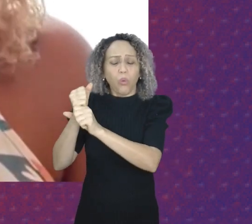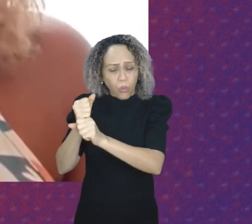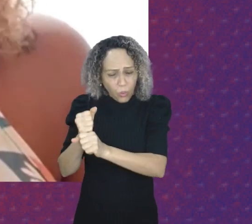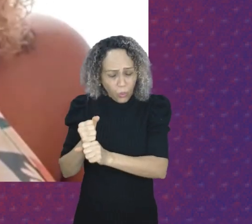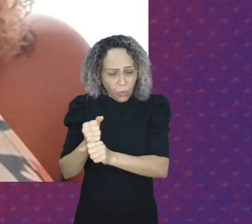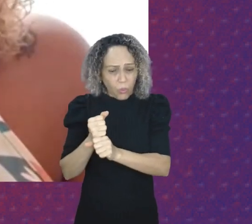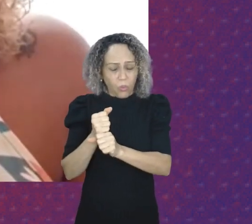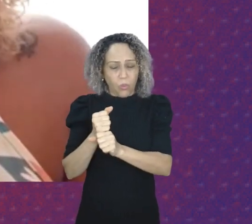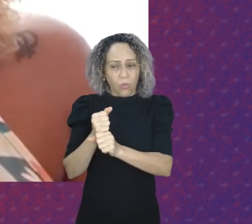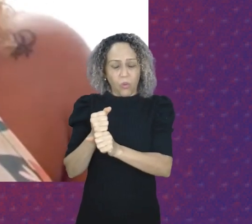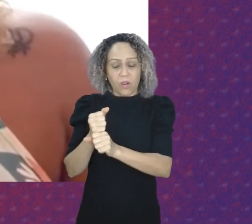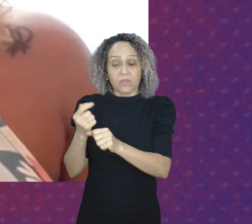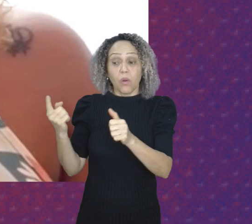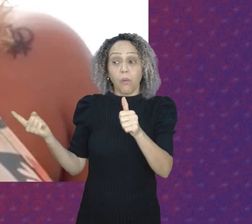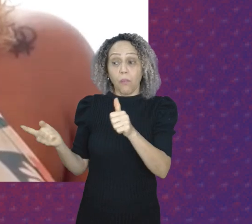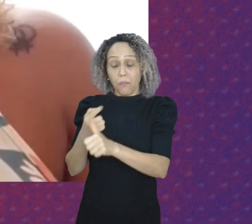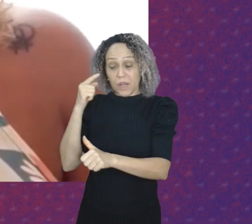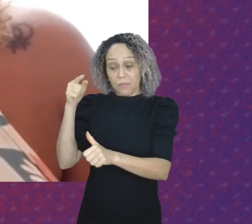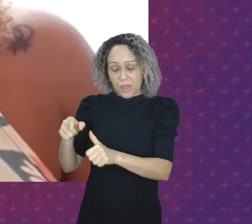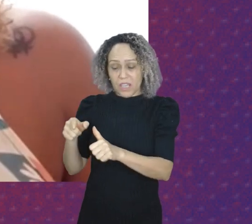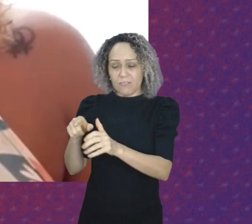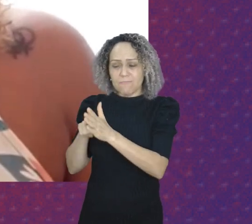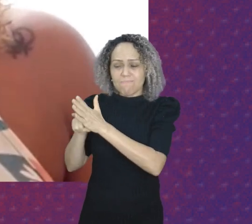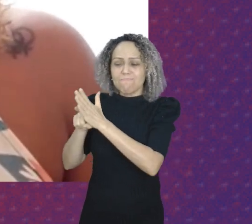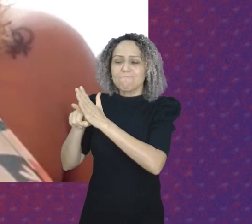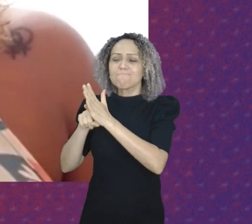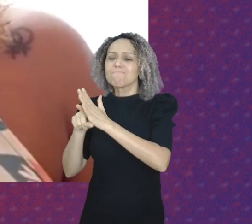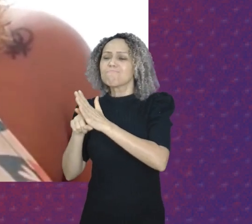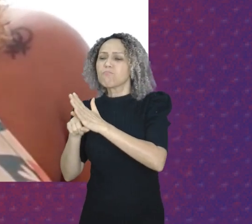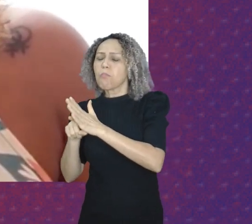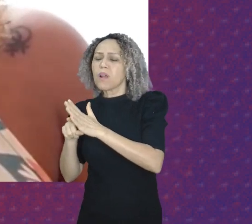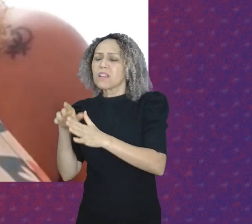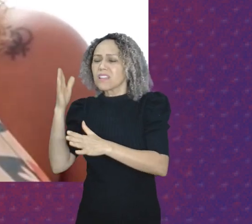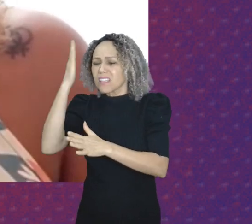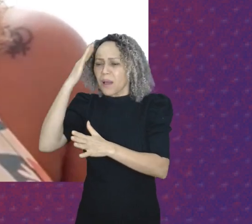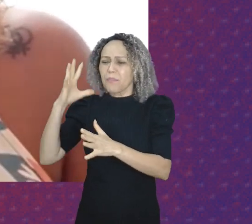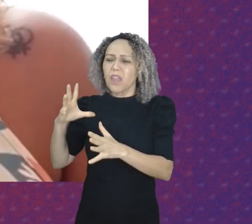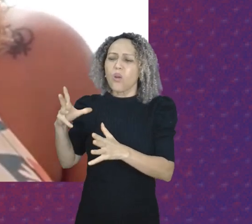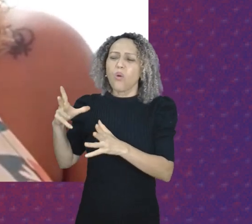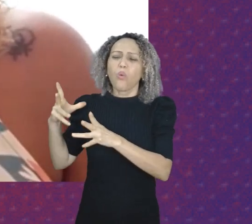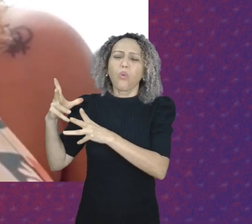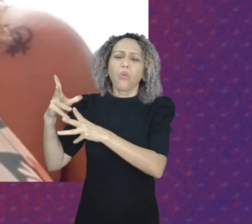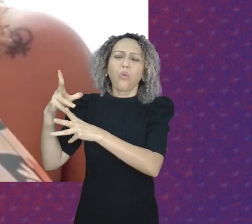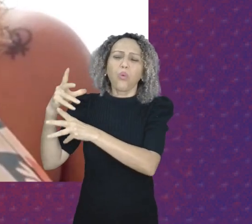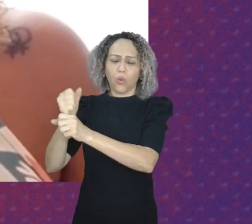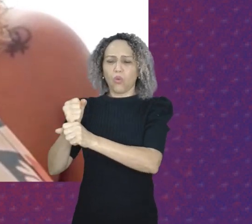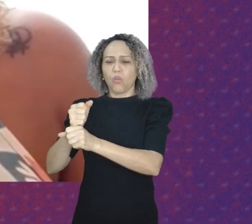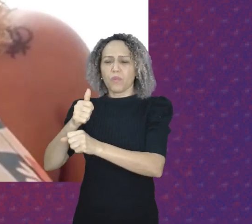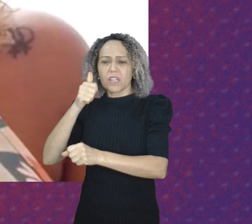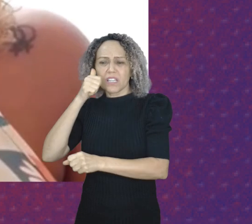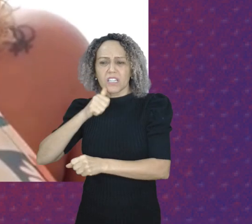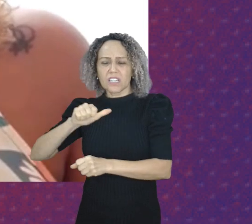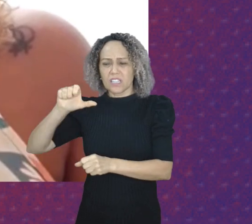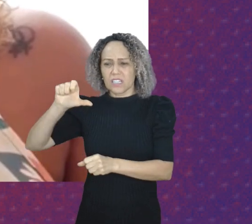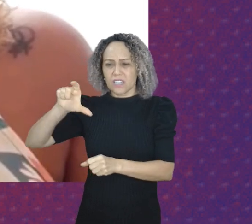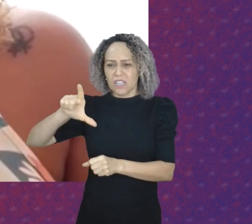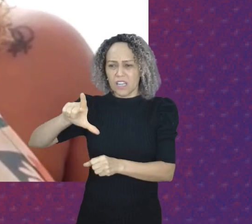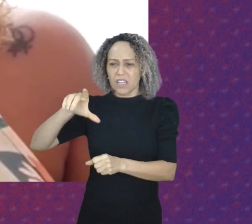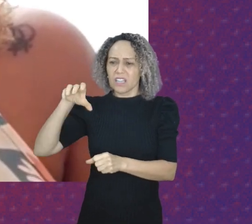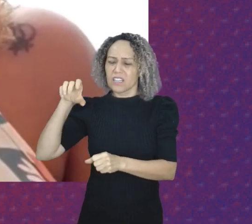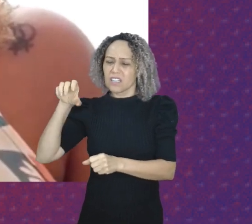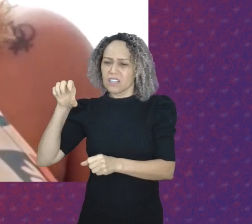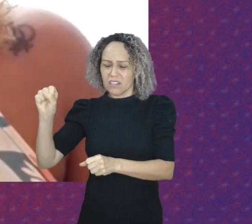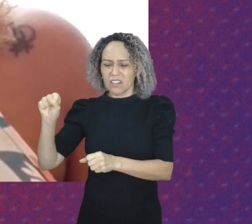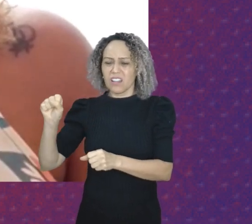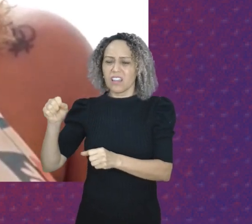foi feito por muitas mãos, pela Liga Brasileira de Lésbica, aqui em Campo, aí, pela Candace, pela